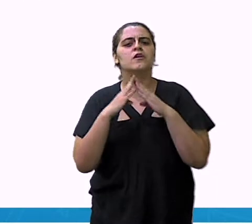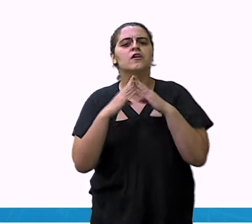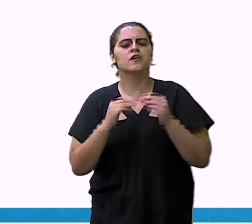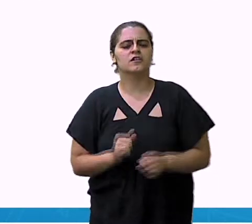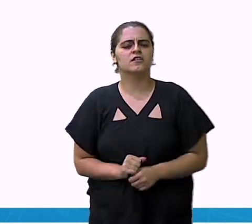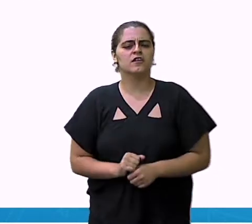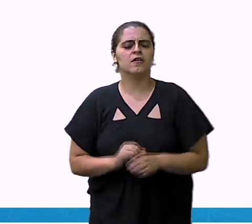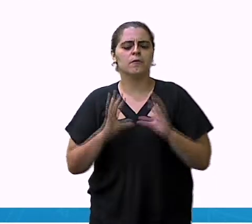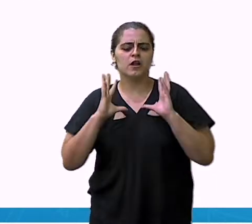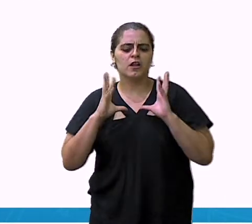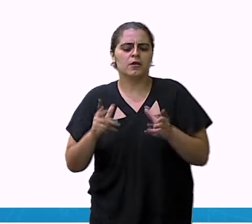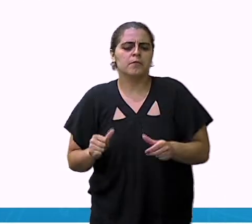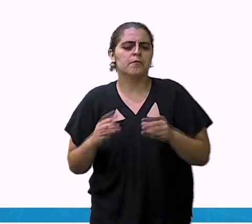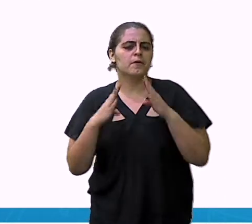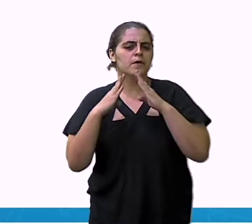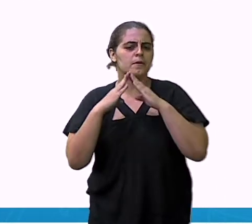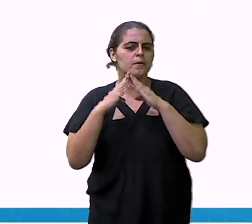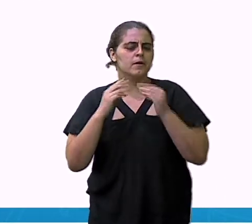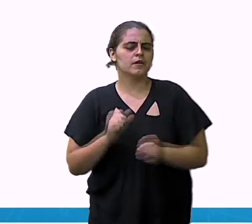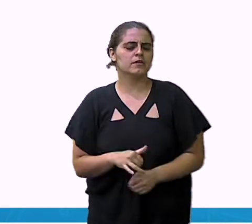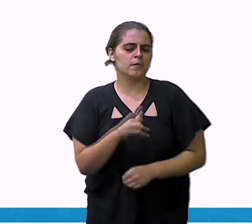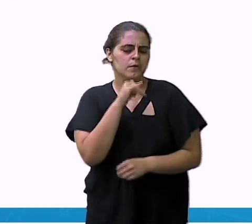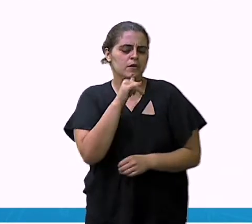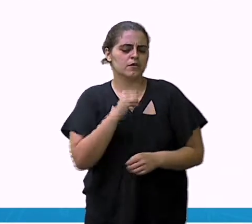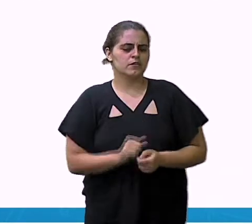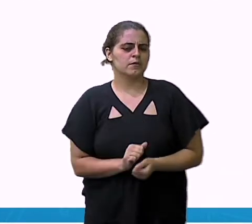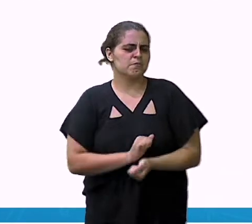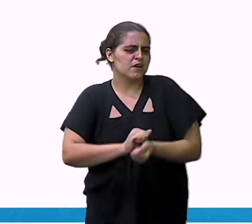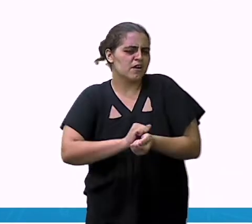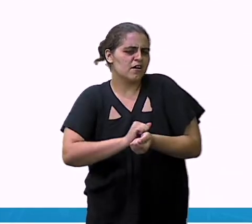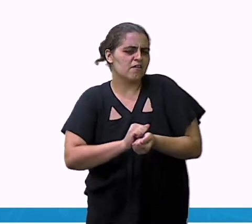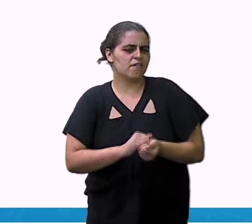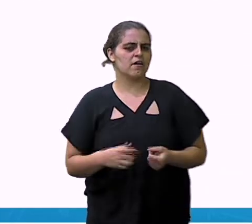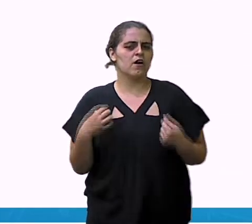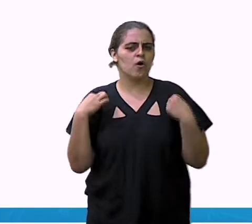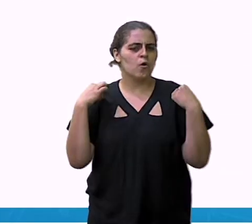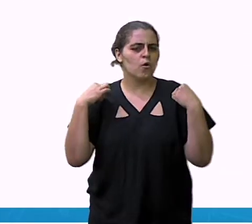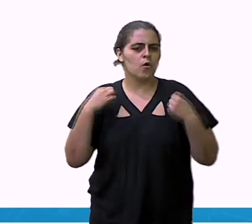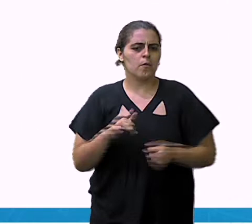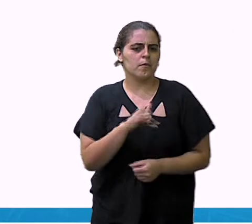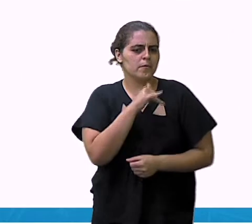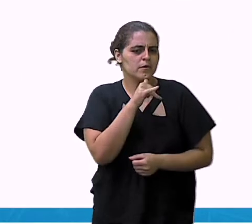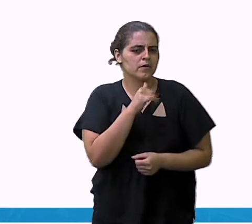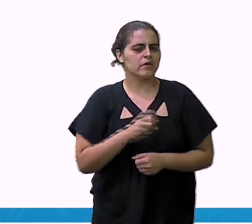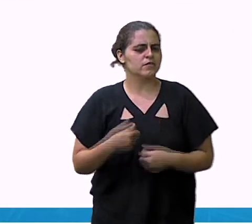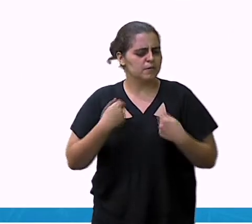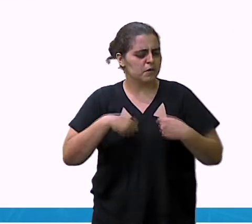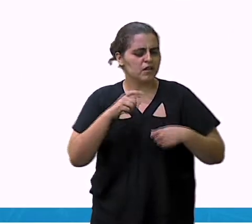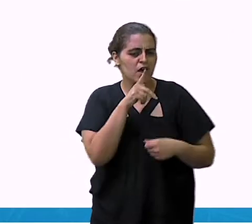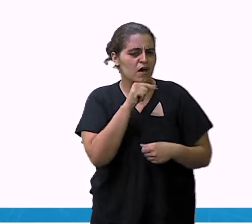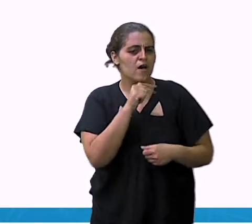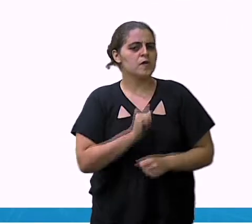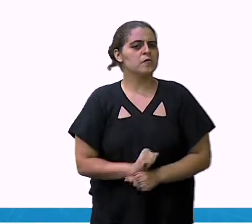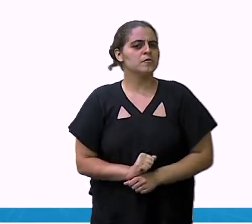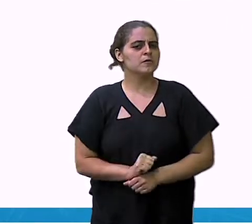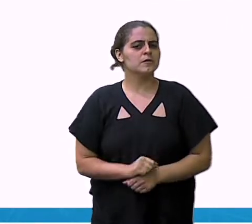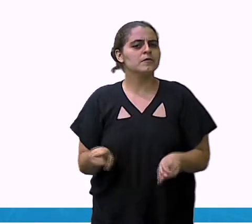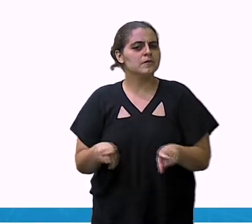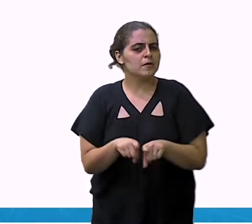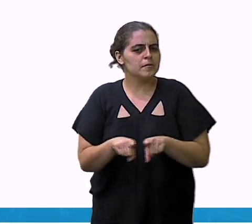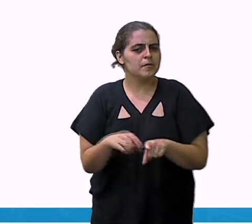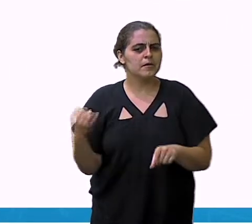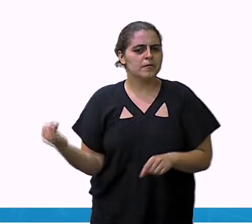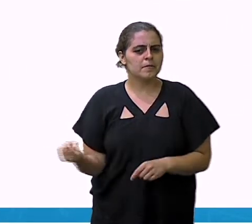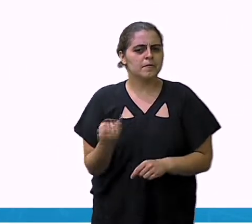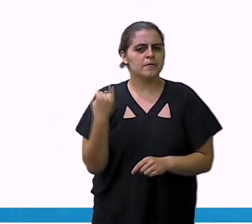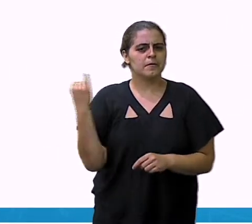utensílios domésticos, limpar a casa, lavar roupa, né? Papai e a mamãe. Sim. Ela também é importante,